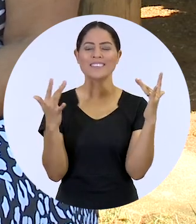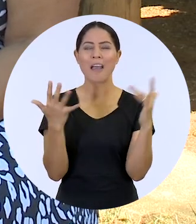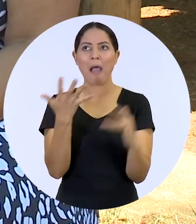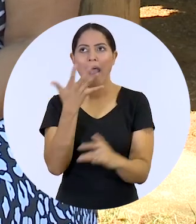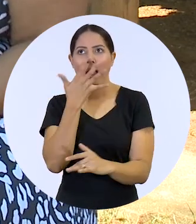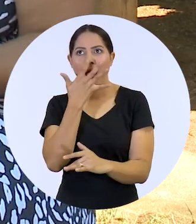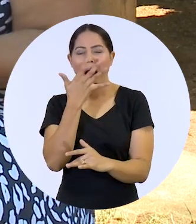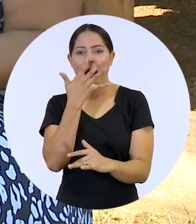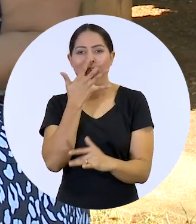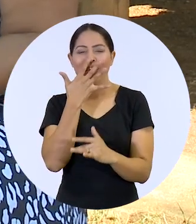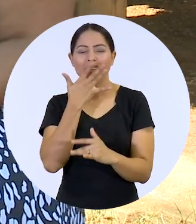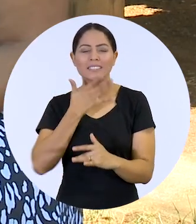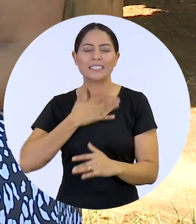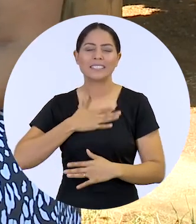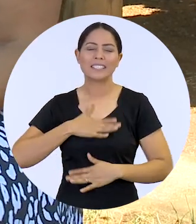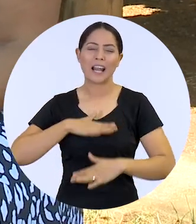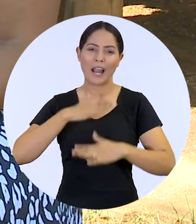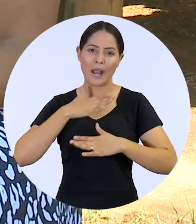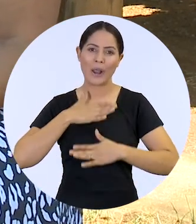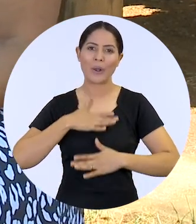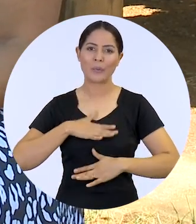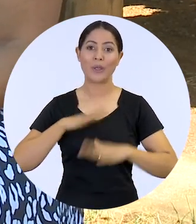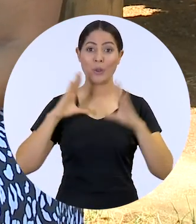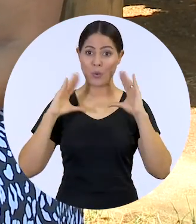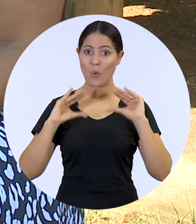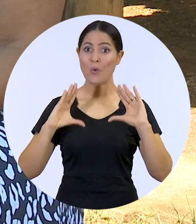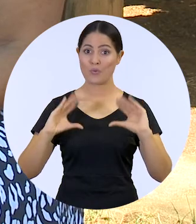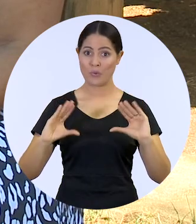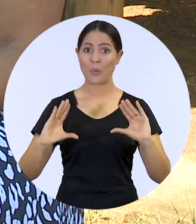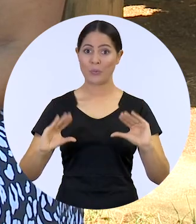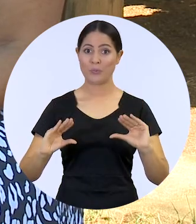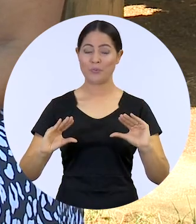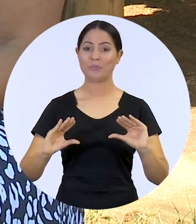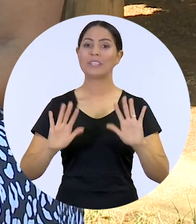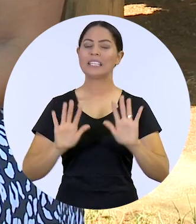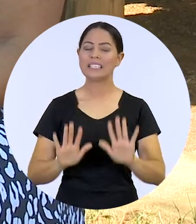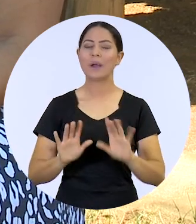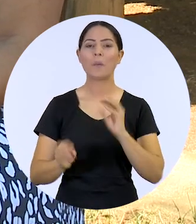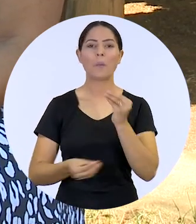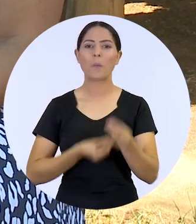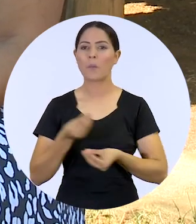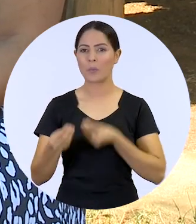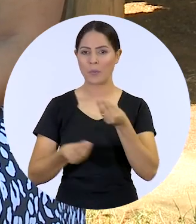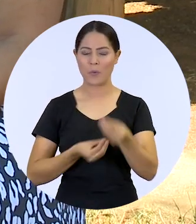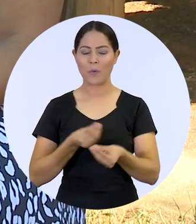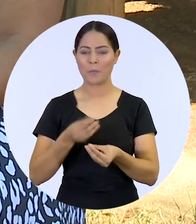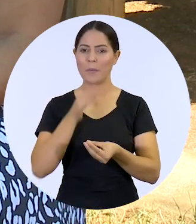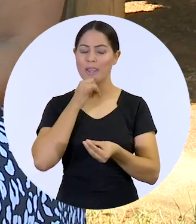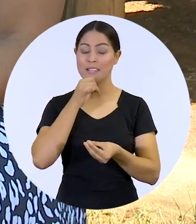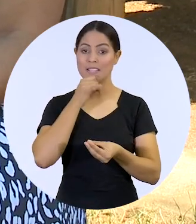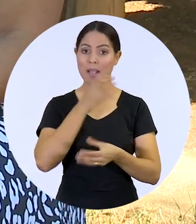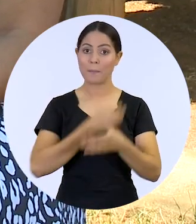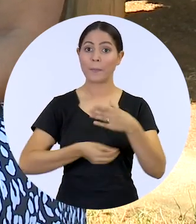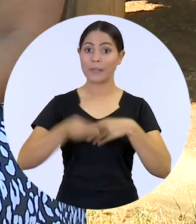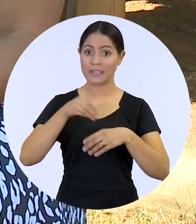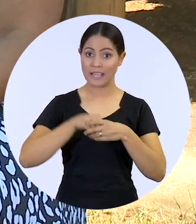com conforto, que seja uma coisa mais agradável, né? E a gente busca também criar atividades internas, né? Porque